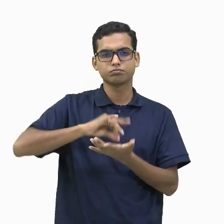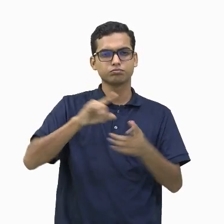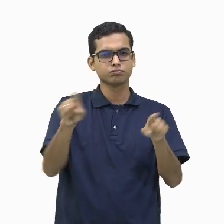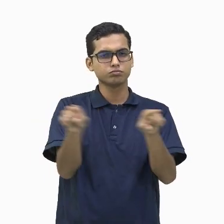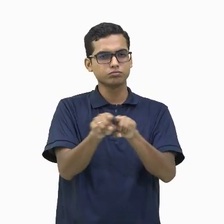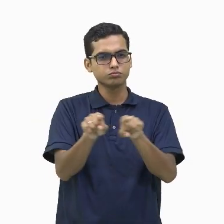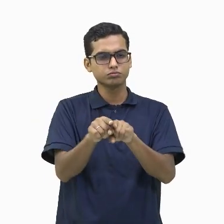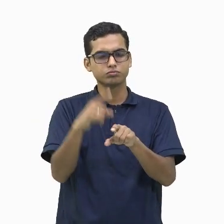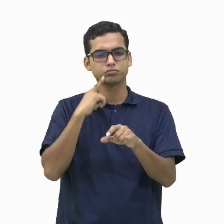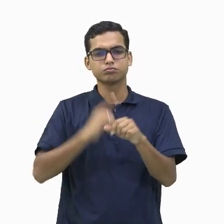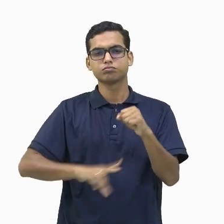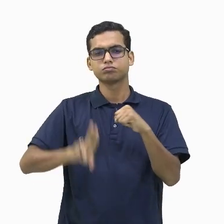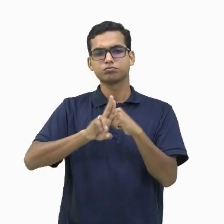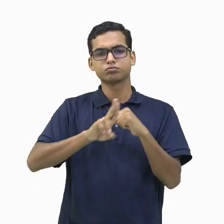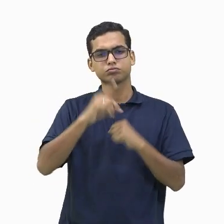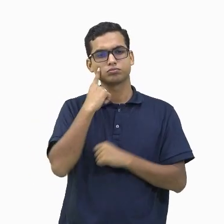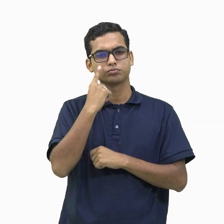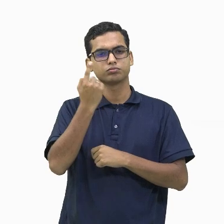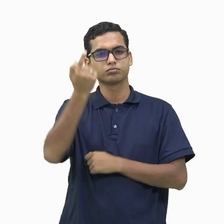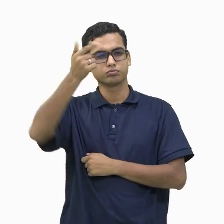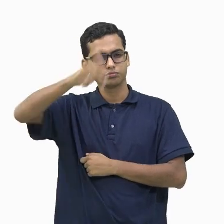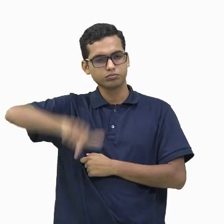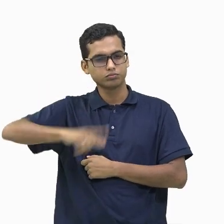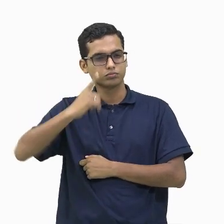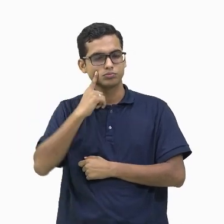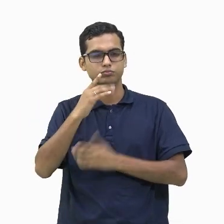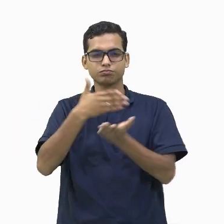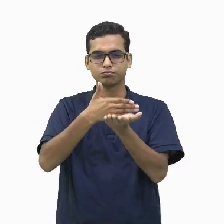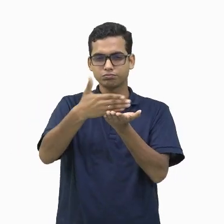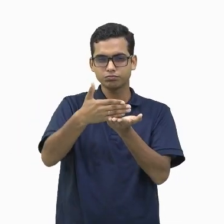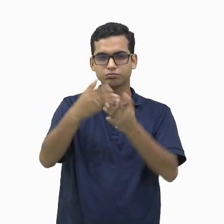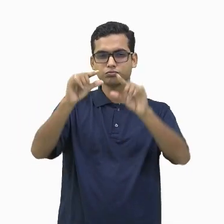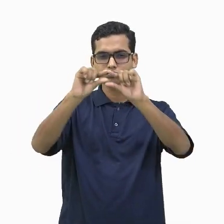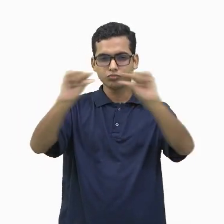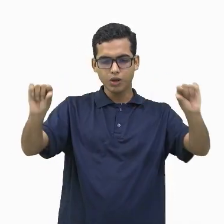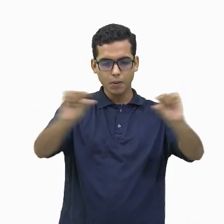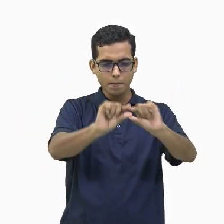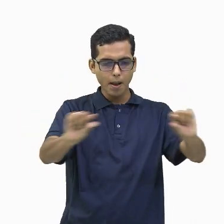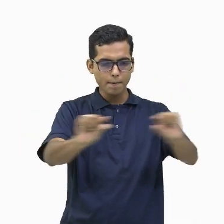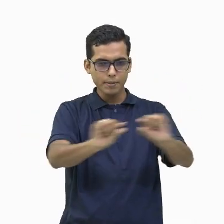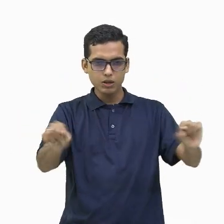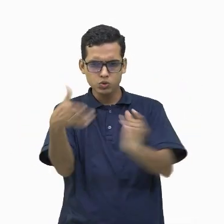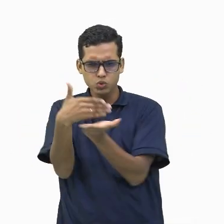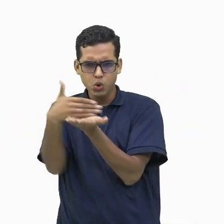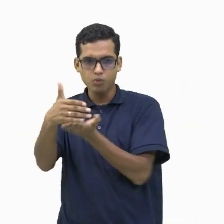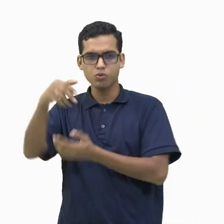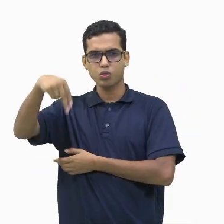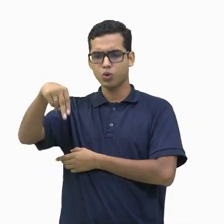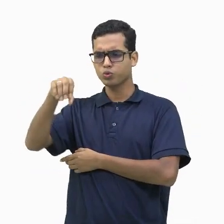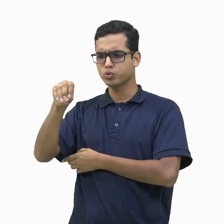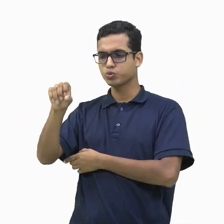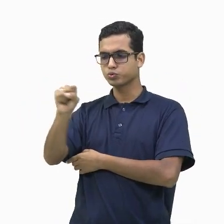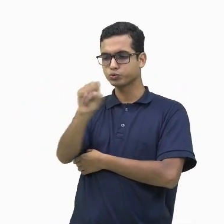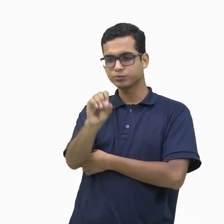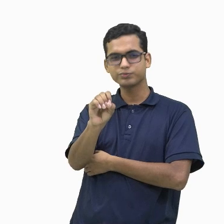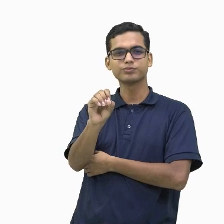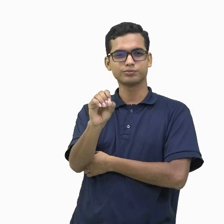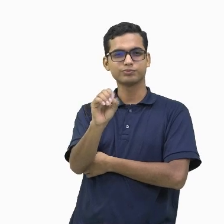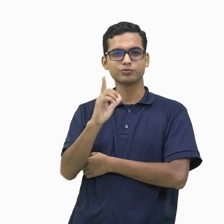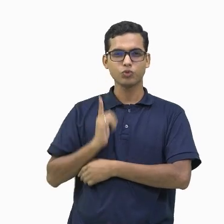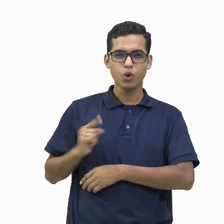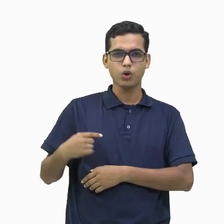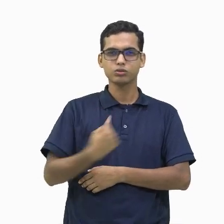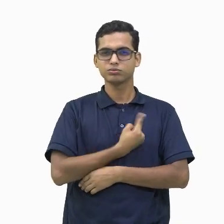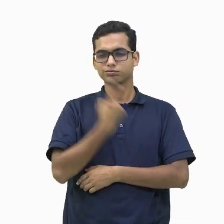plural, repetindo no início de cada um desses versos. Então, isso é a questão da